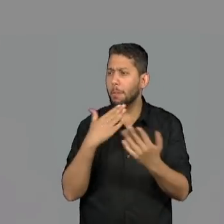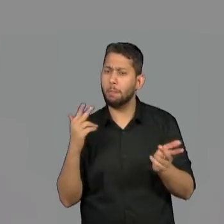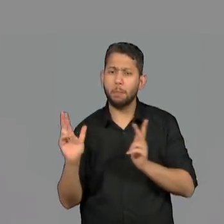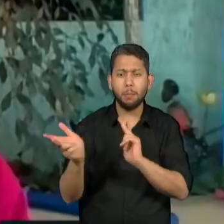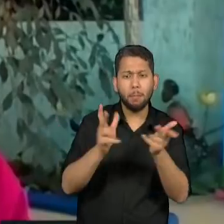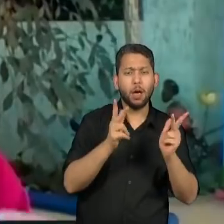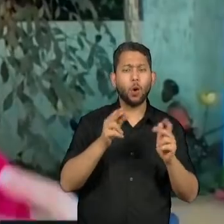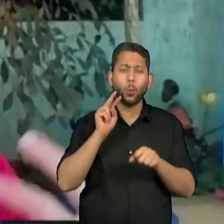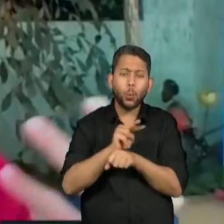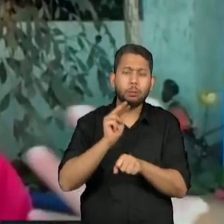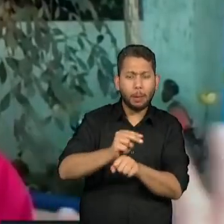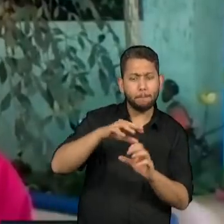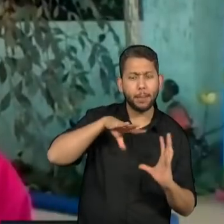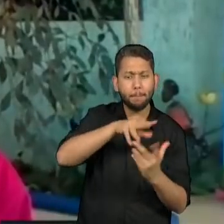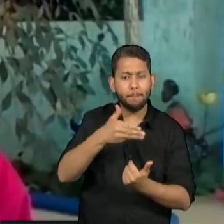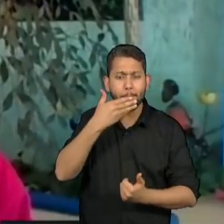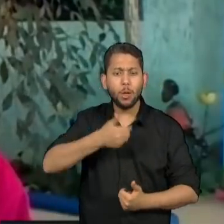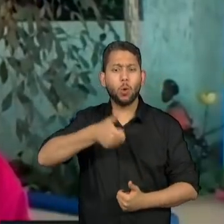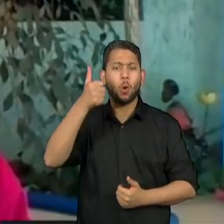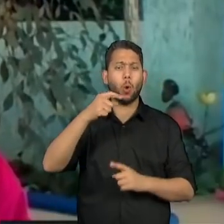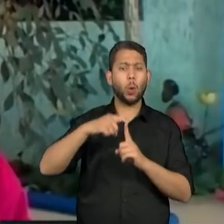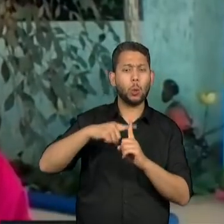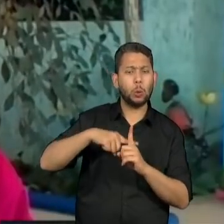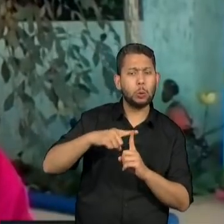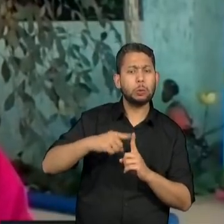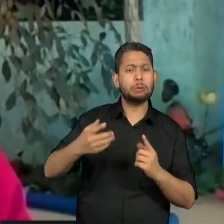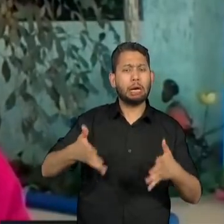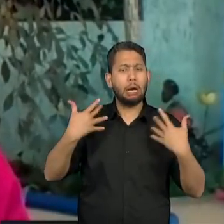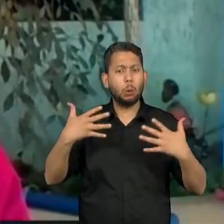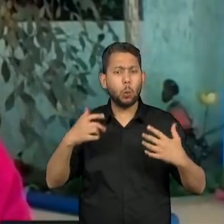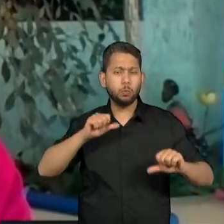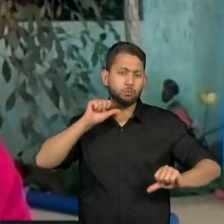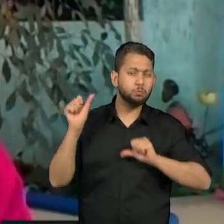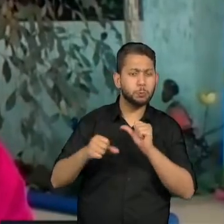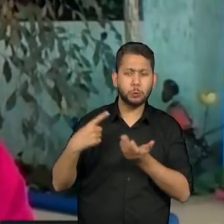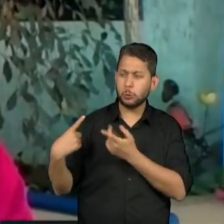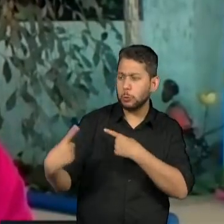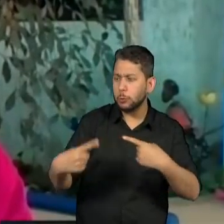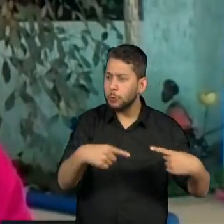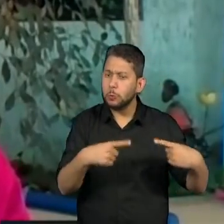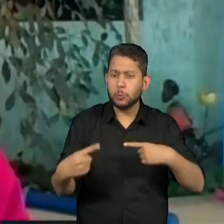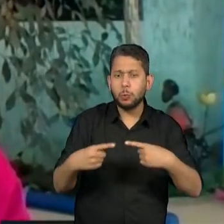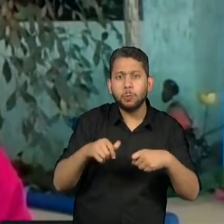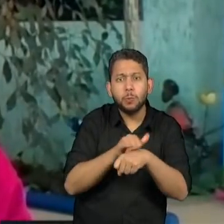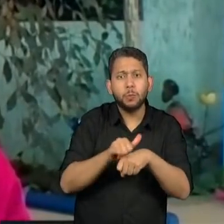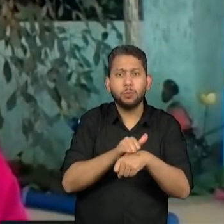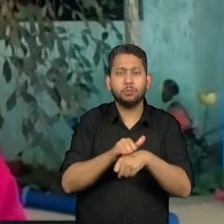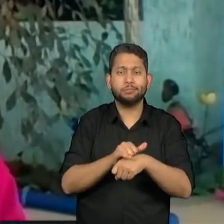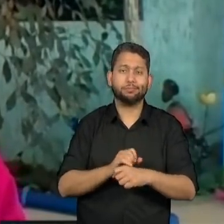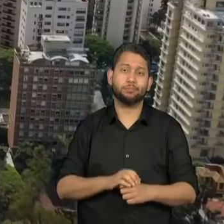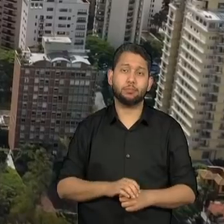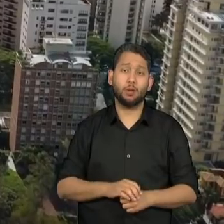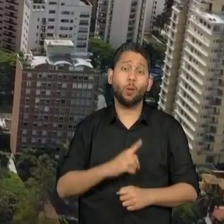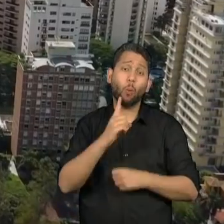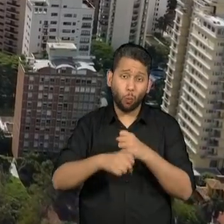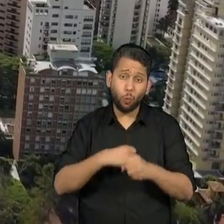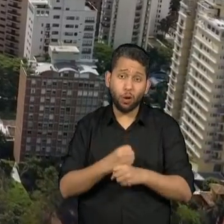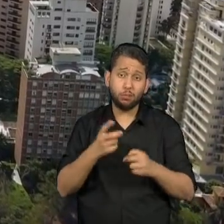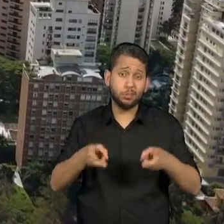do planeta, da nossa forma predatória de estar no mundo, a gente tinha entendido já um ano depois que isso não ia